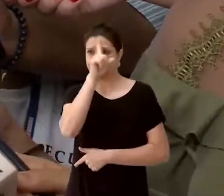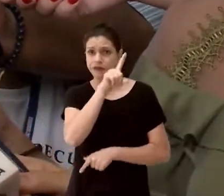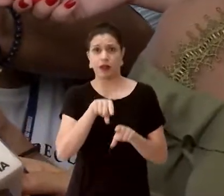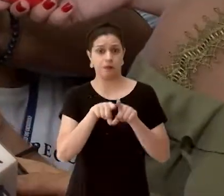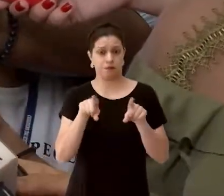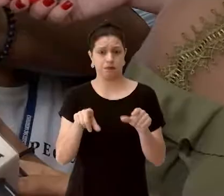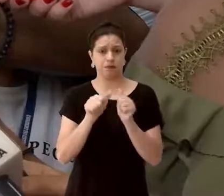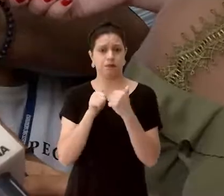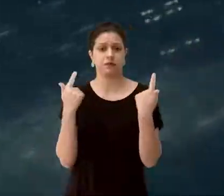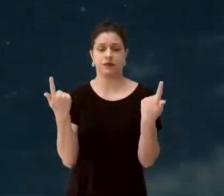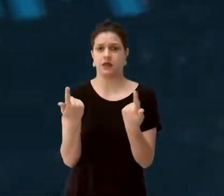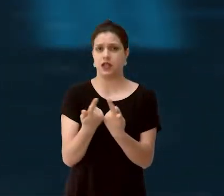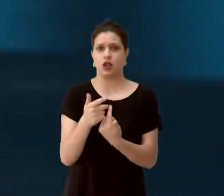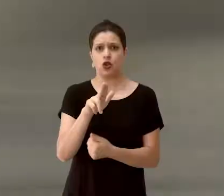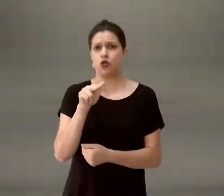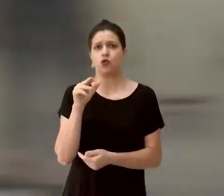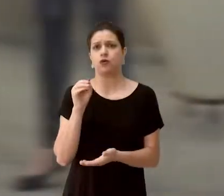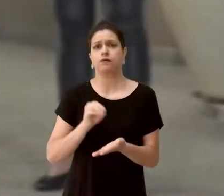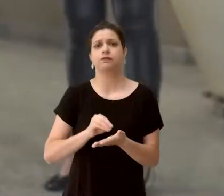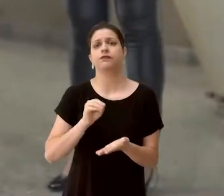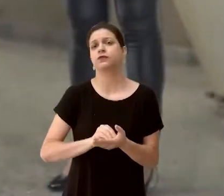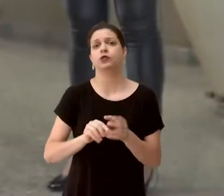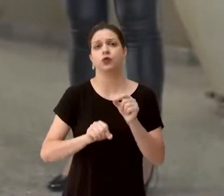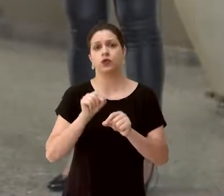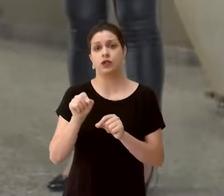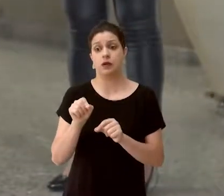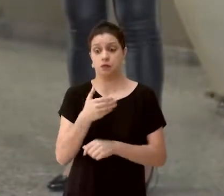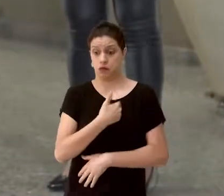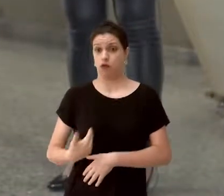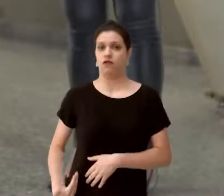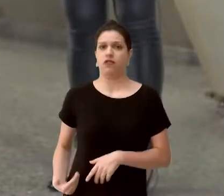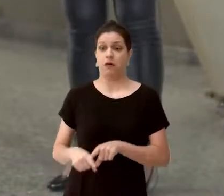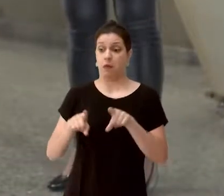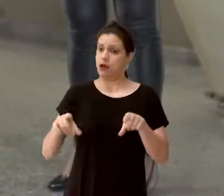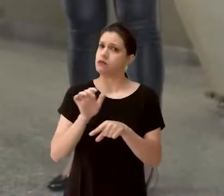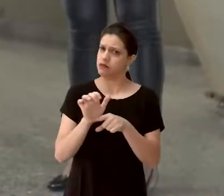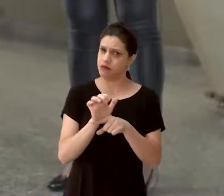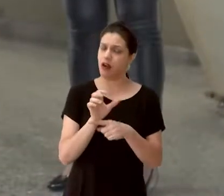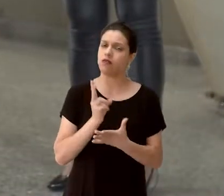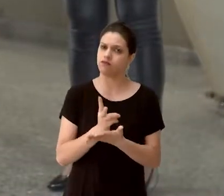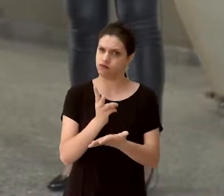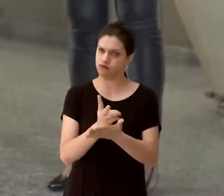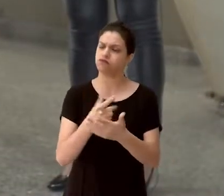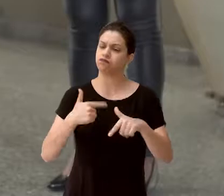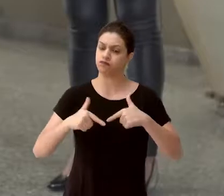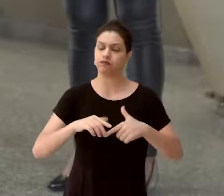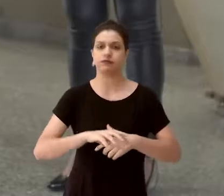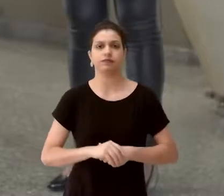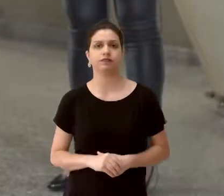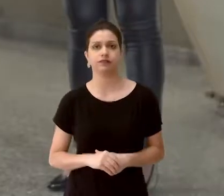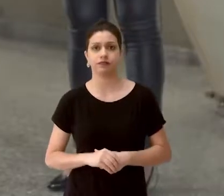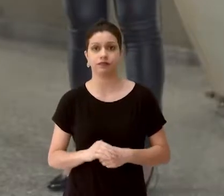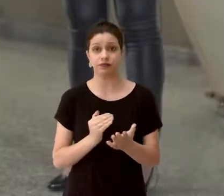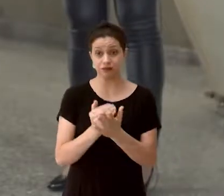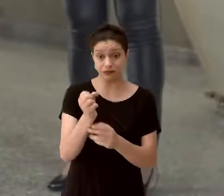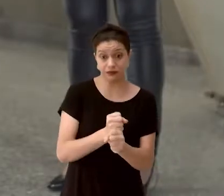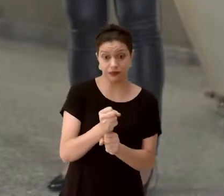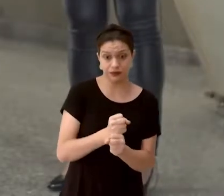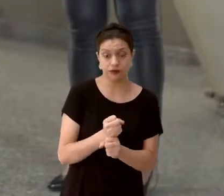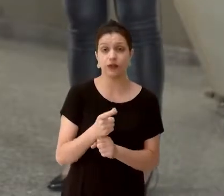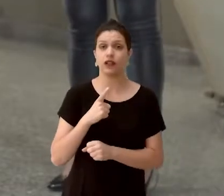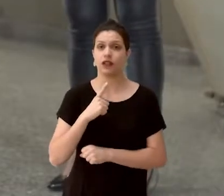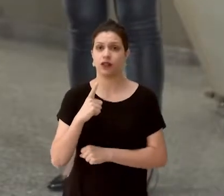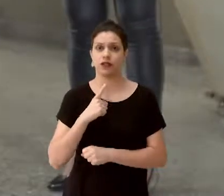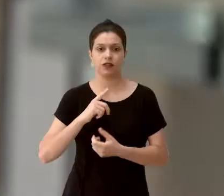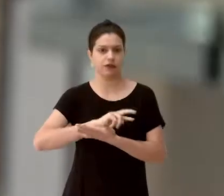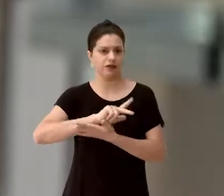governo, ela nunca faltou ao Estado. Com o começo do ano, as demandas e cobranças dos deputados começam a